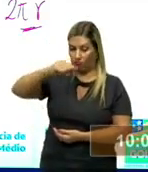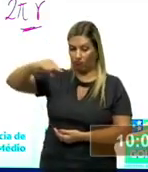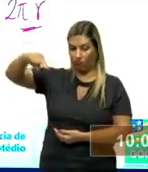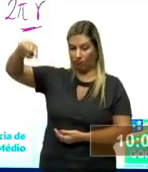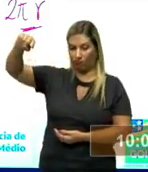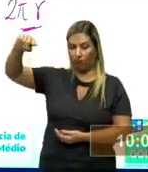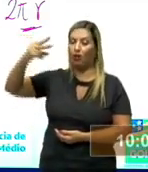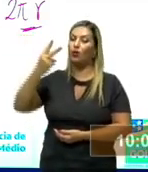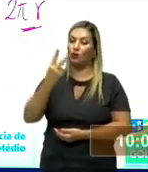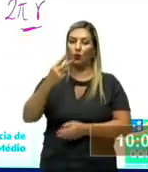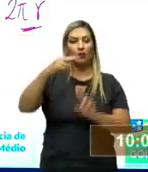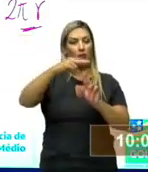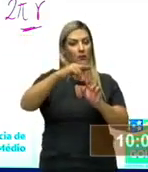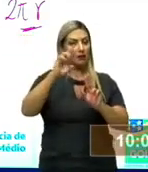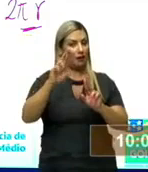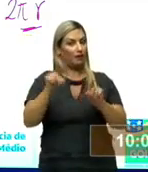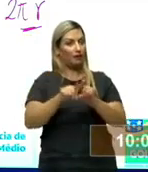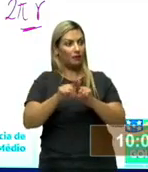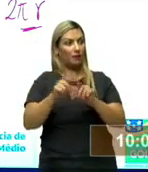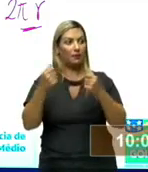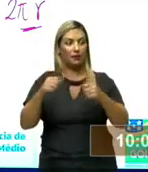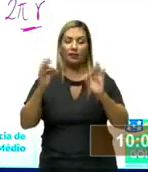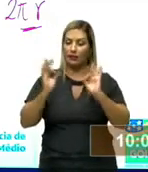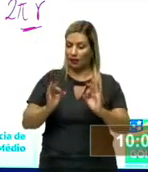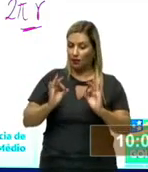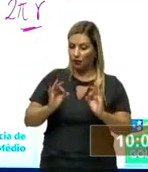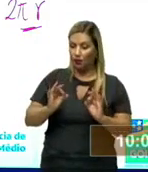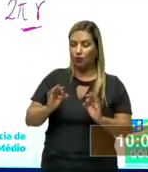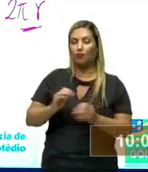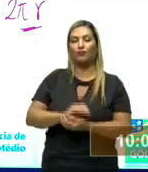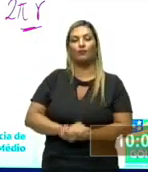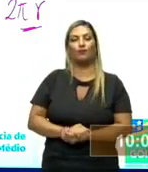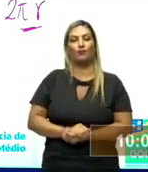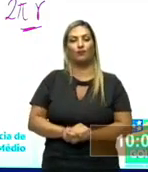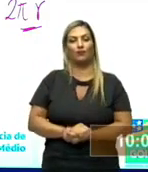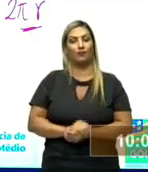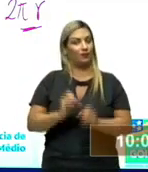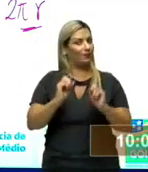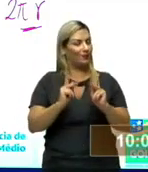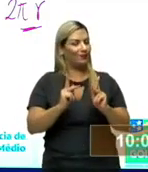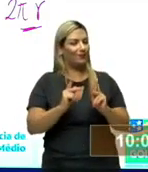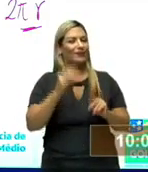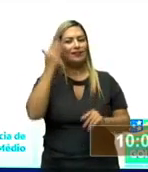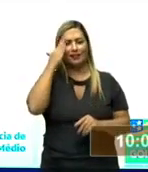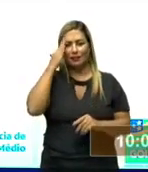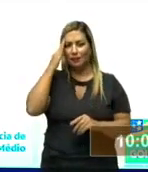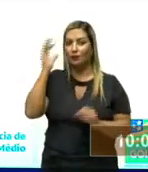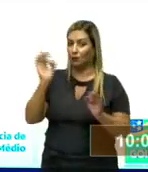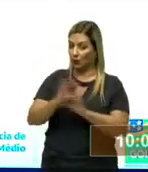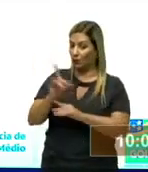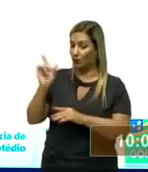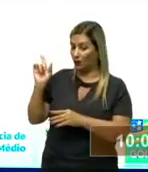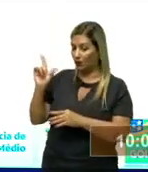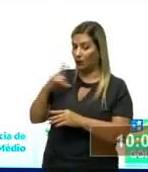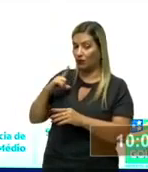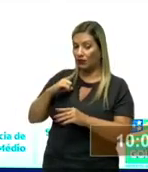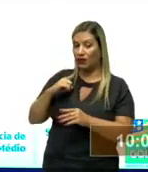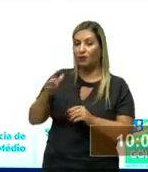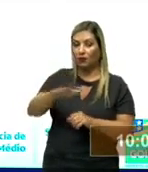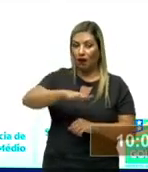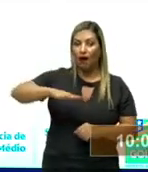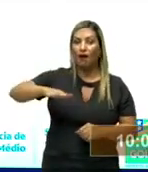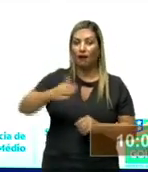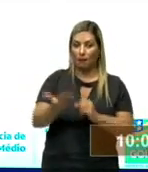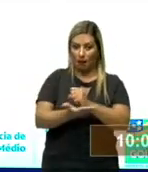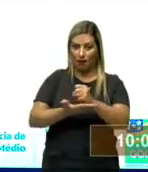também será dois Pierre porque tem que saber de certinho aqui na minha circunferência beleza sabendo-se disso fizemos a